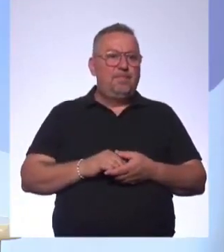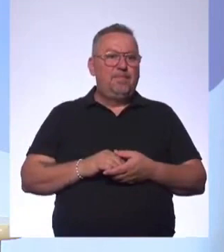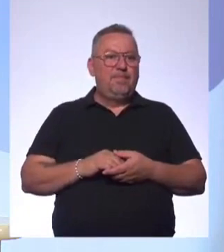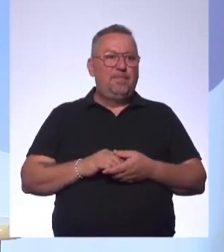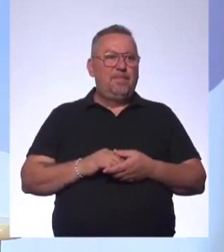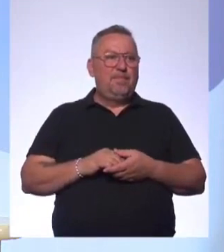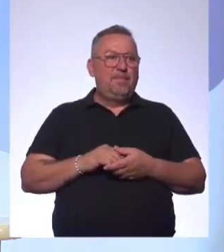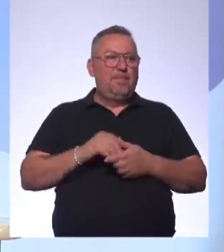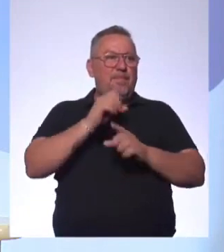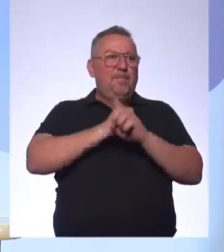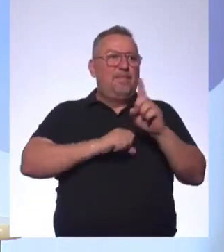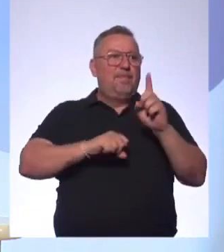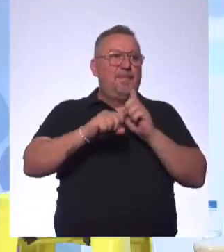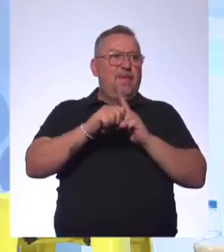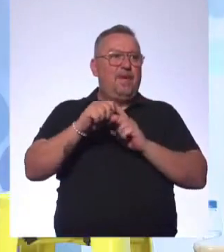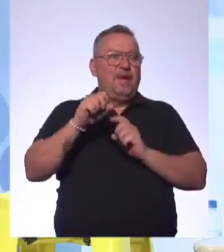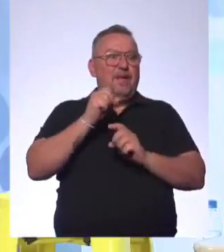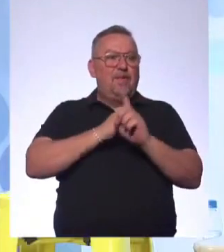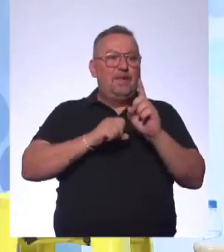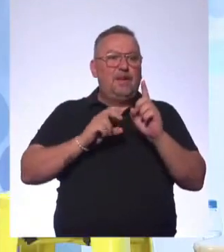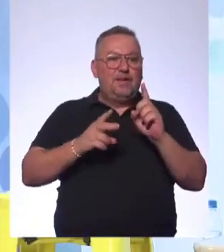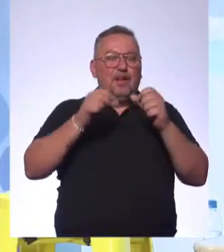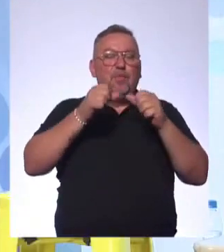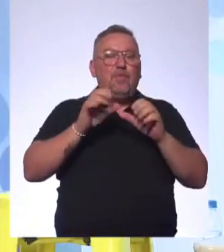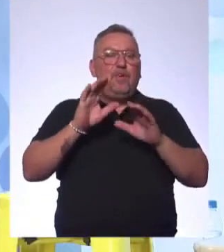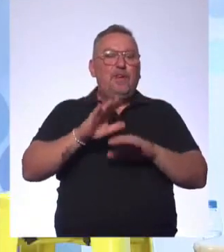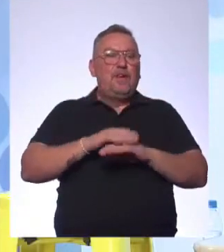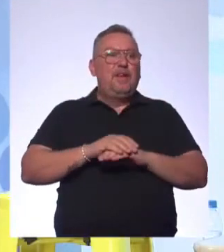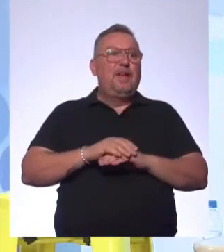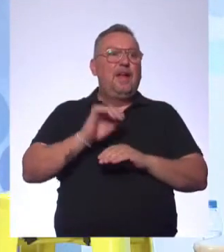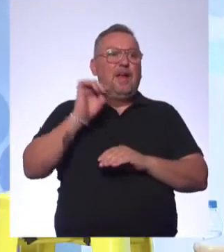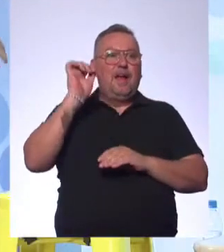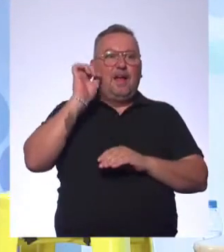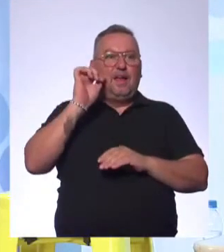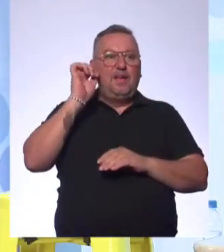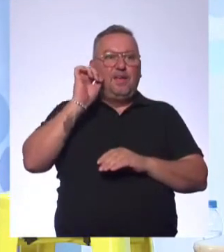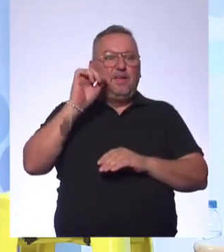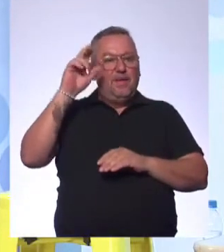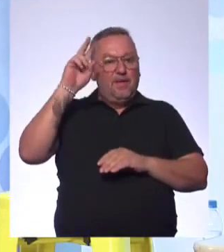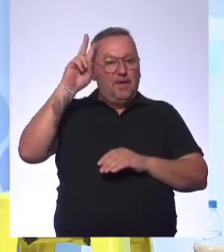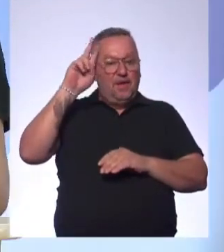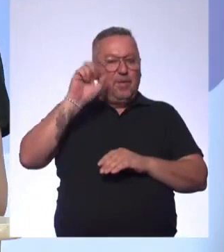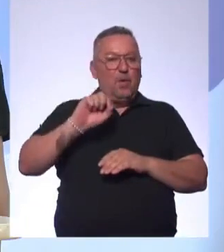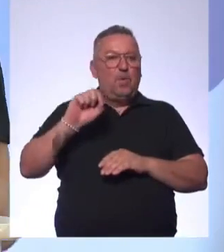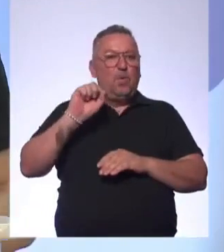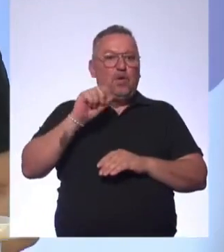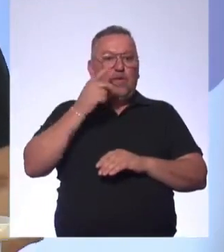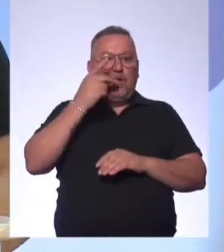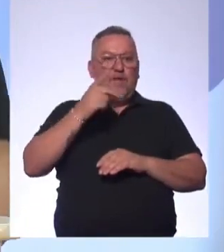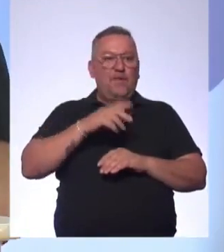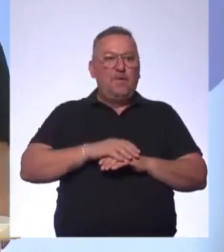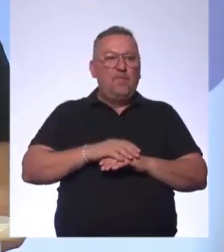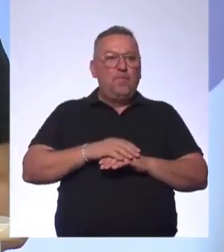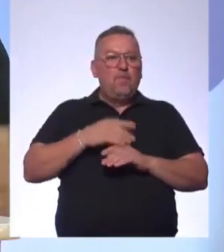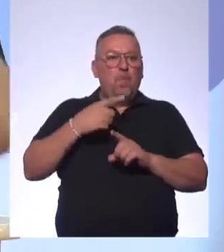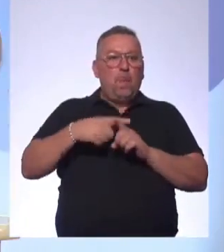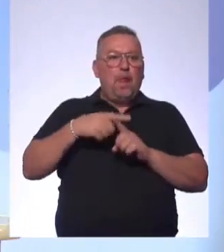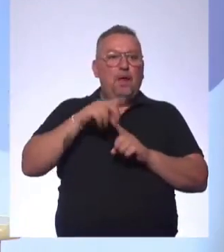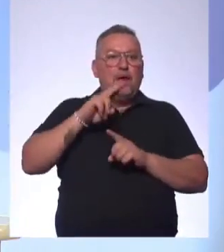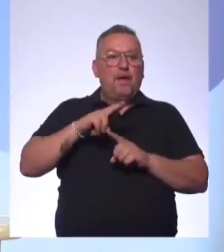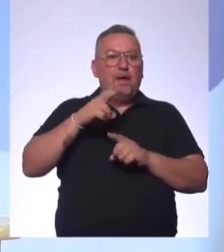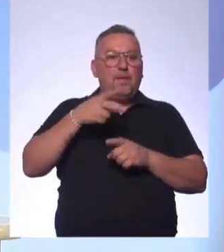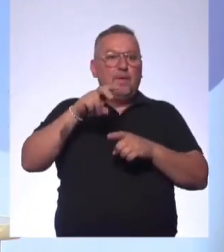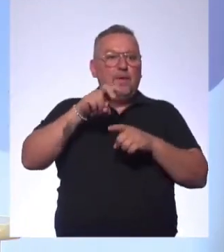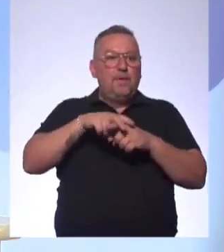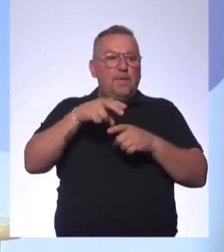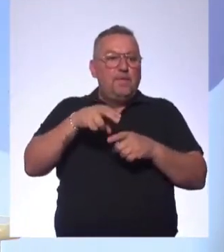A sociedade sempre foi assim. E as meninas... Eu lembro muito quando eu falava, tipo, mas por que eu preciso